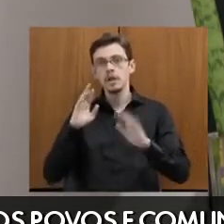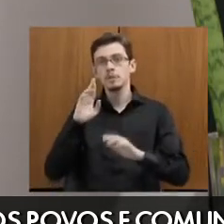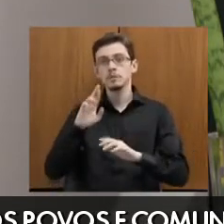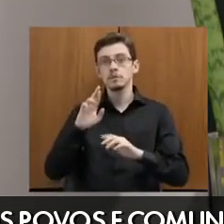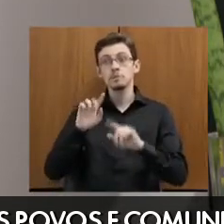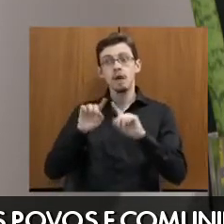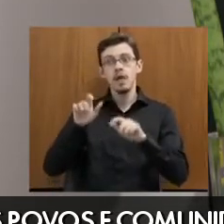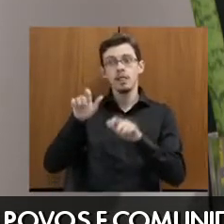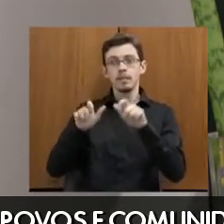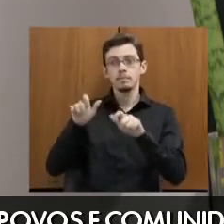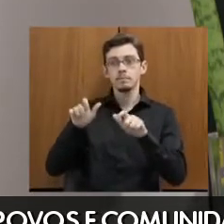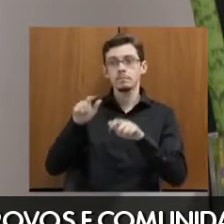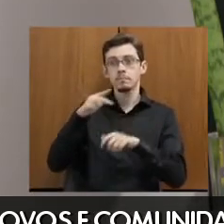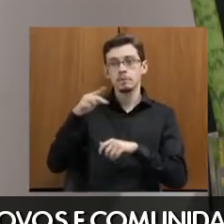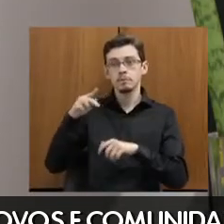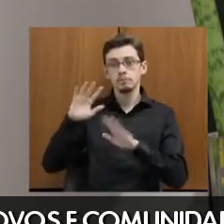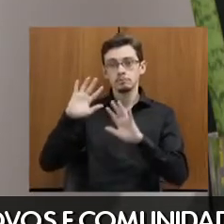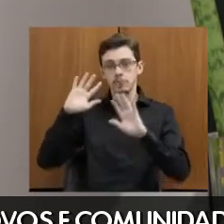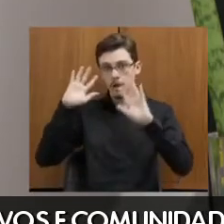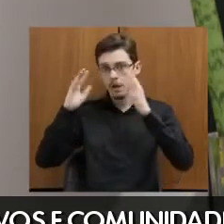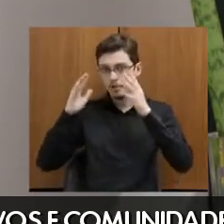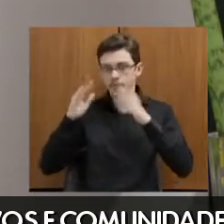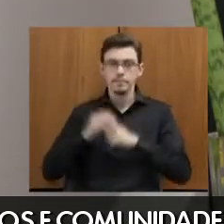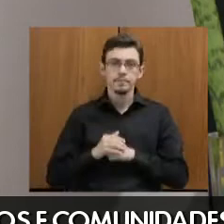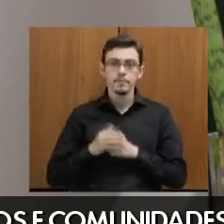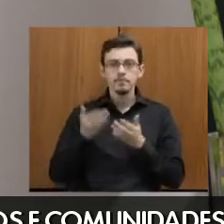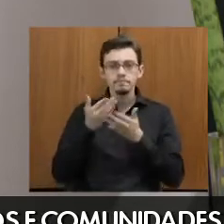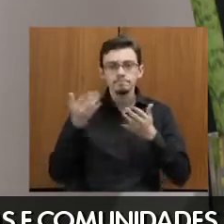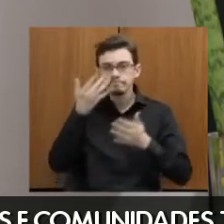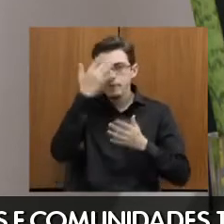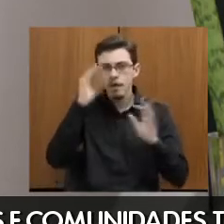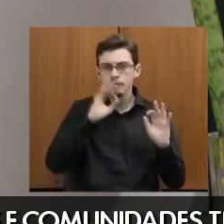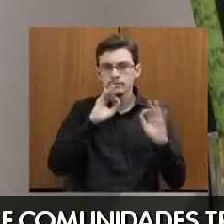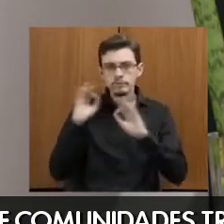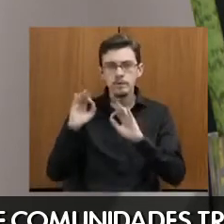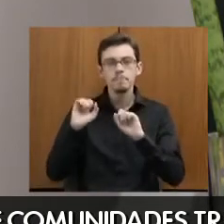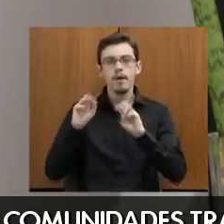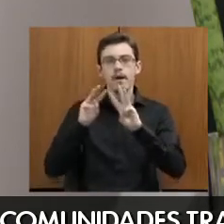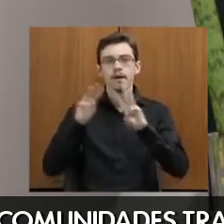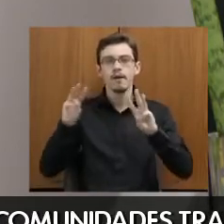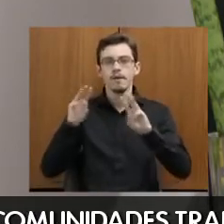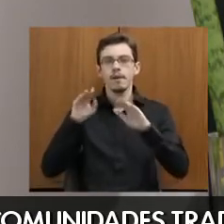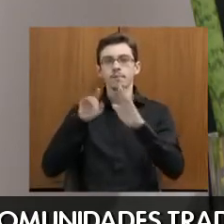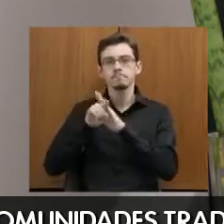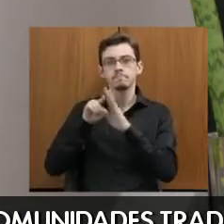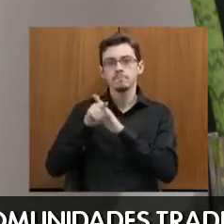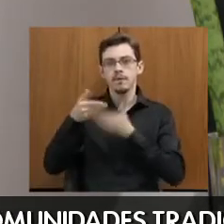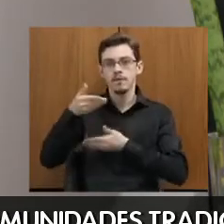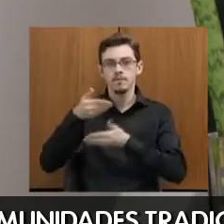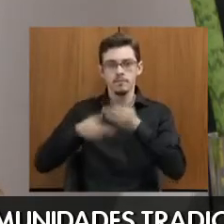da presidência e vamos com a participação do público agora também Online 1